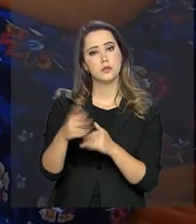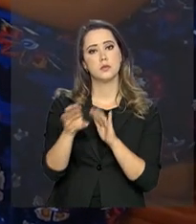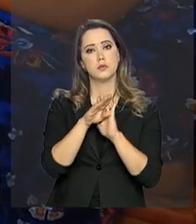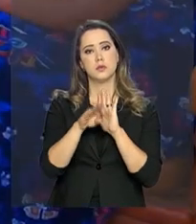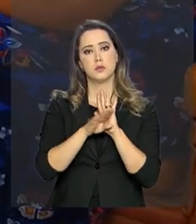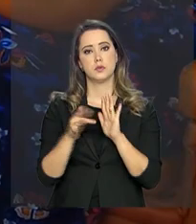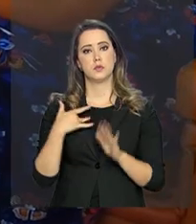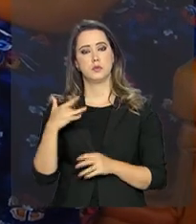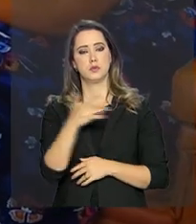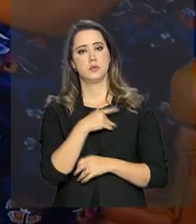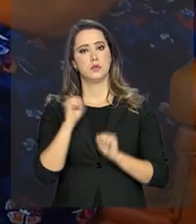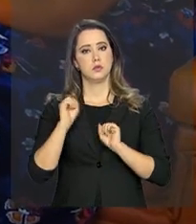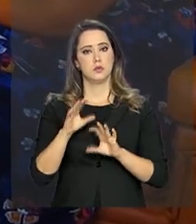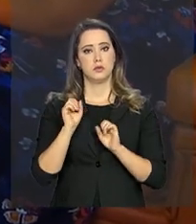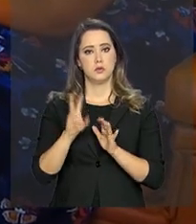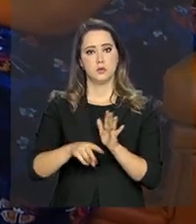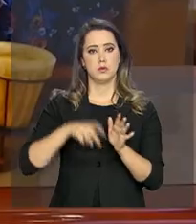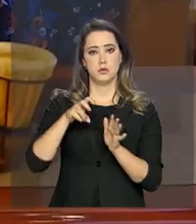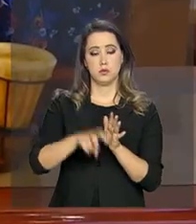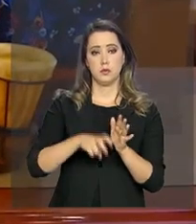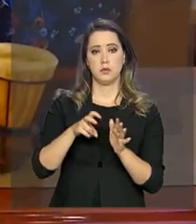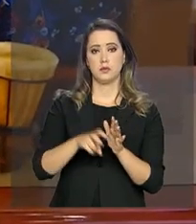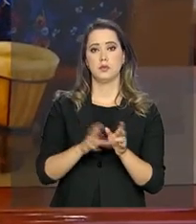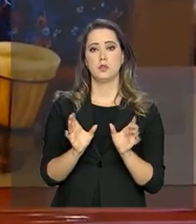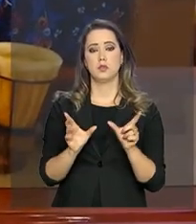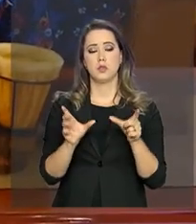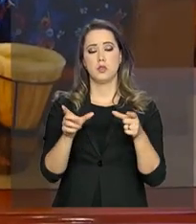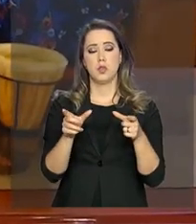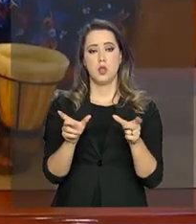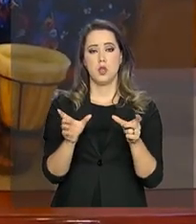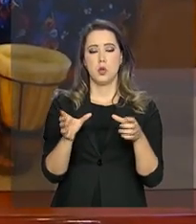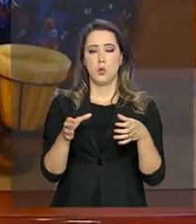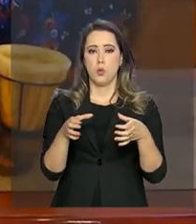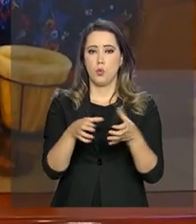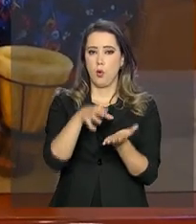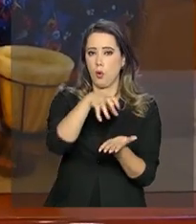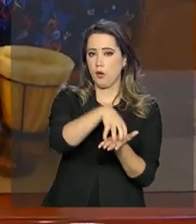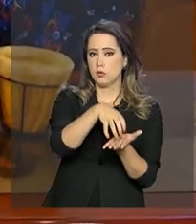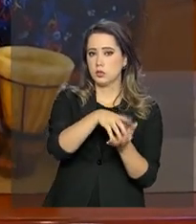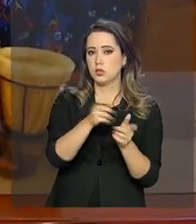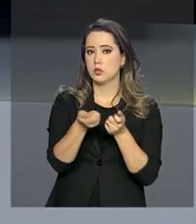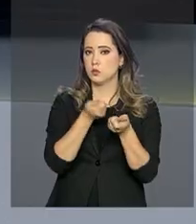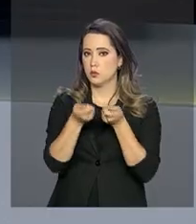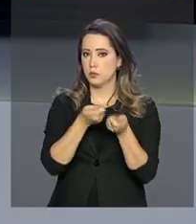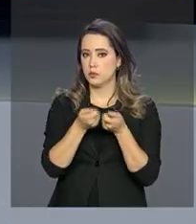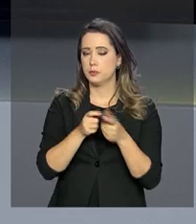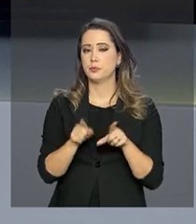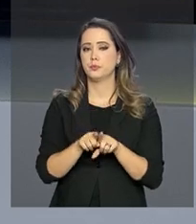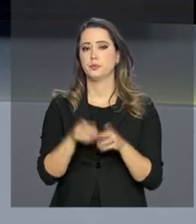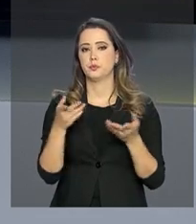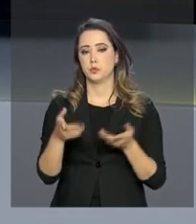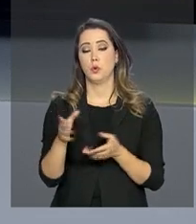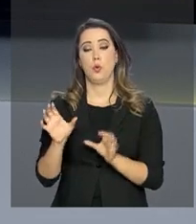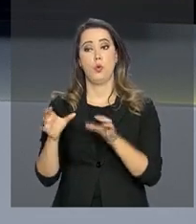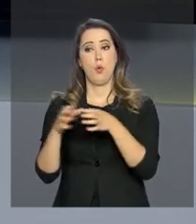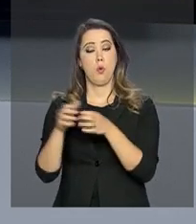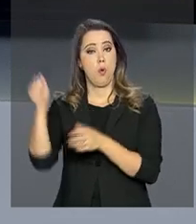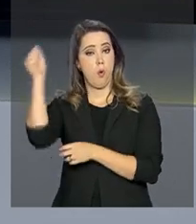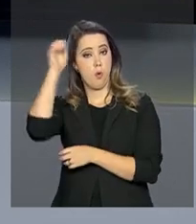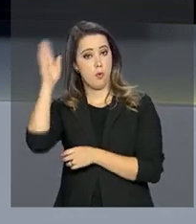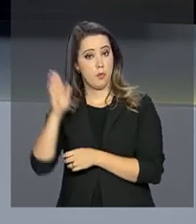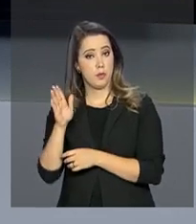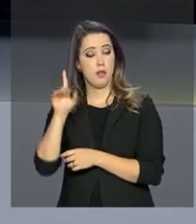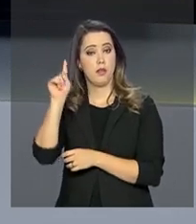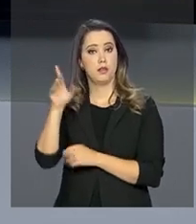agropecuária e agências reguladoras atualmente a nação africana é um dos maiores parceiros de cooperação em